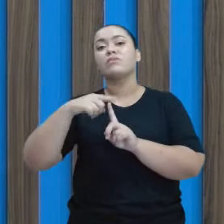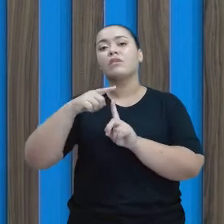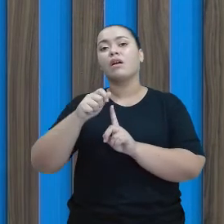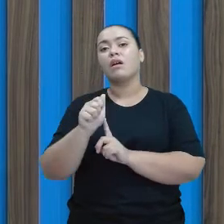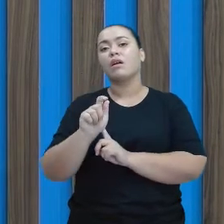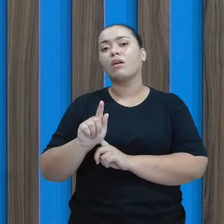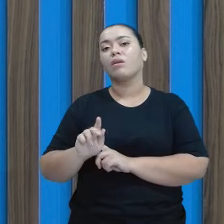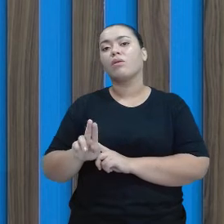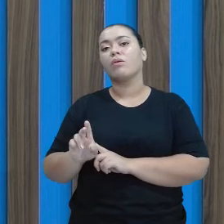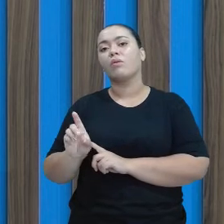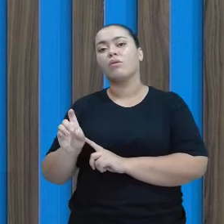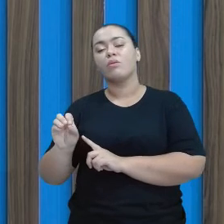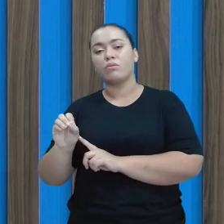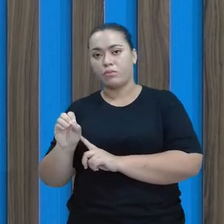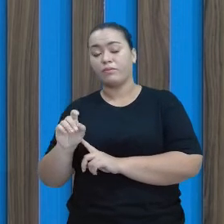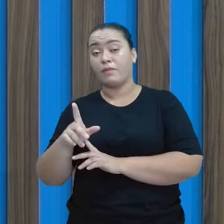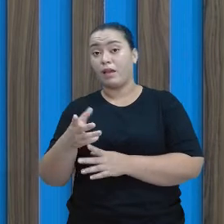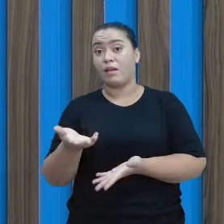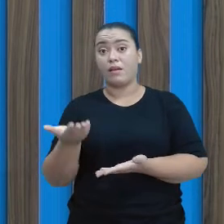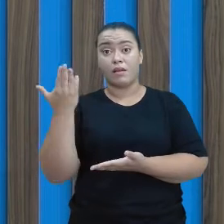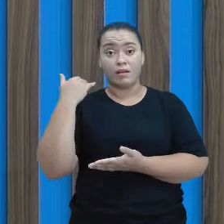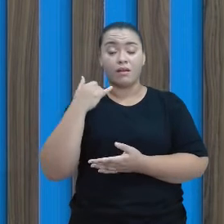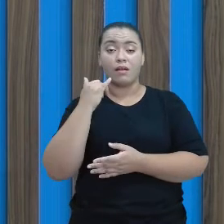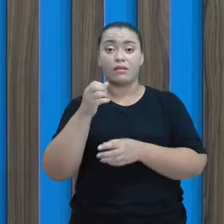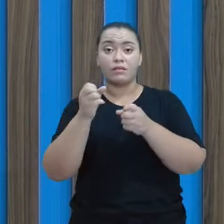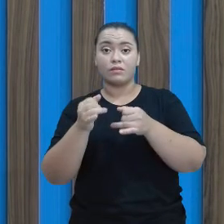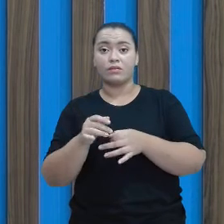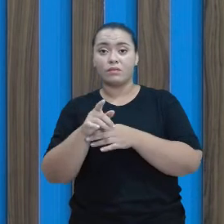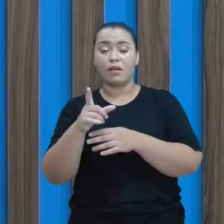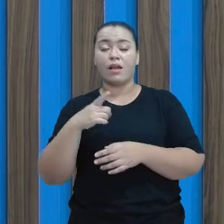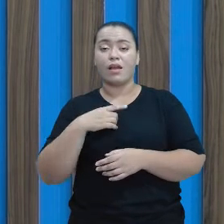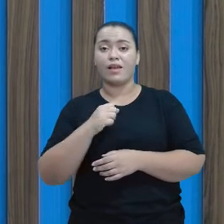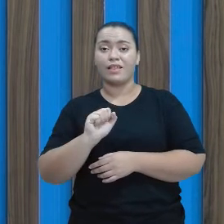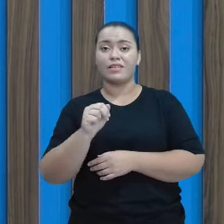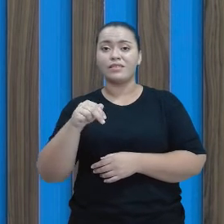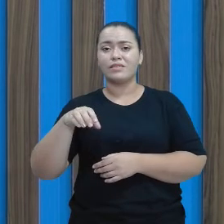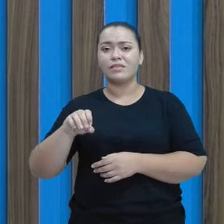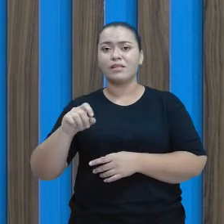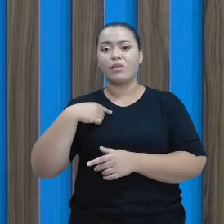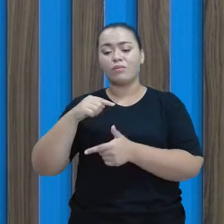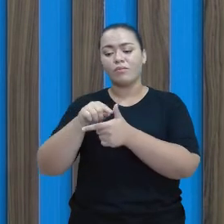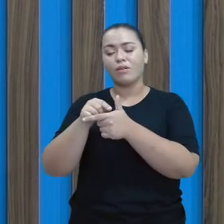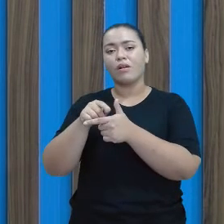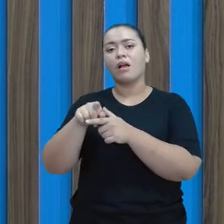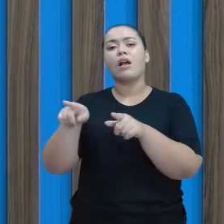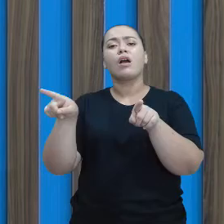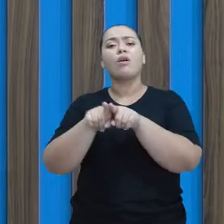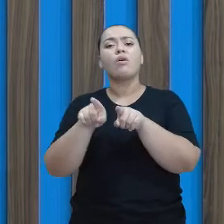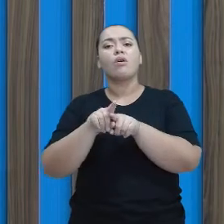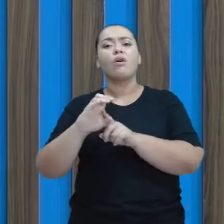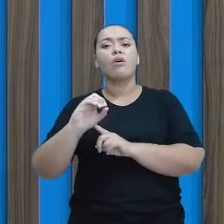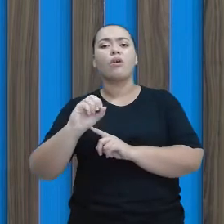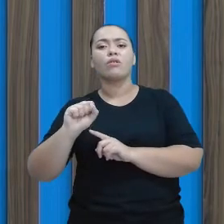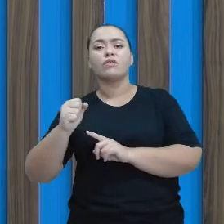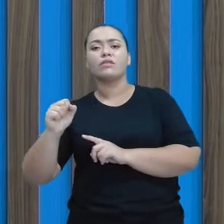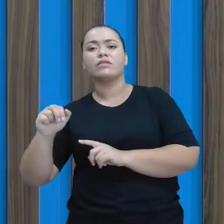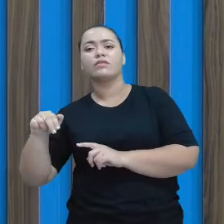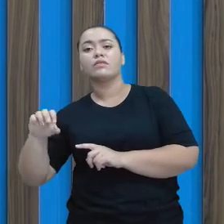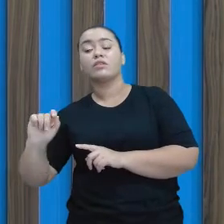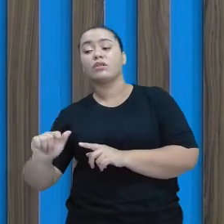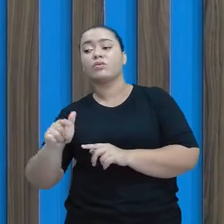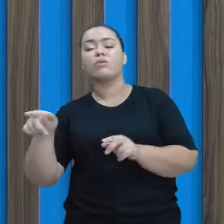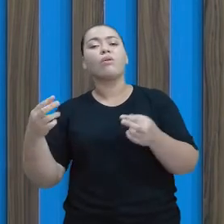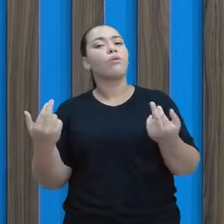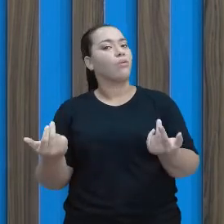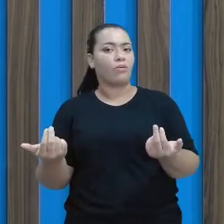finalizou dizendo o seguinte, para que você observe que o seno de um ângulo, ele é igual ao cosseno do outro, tá? Pode notar aí na telinha